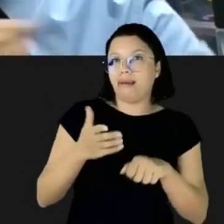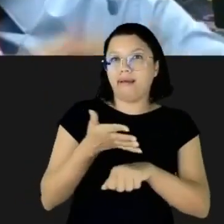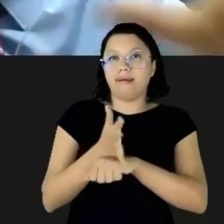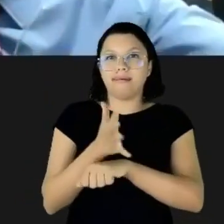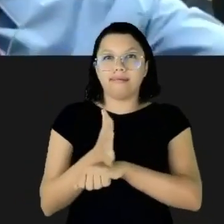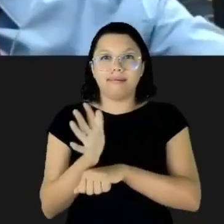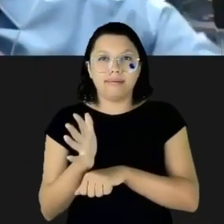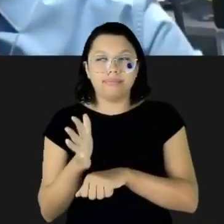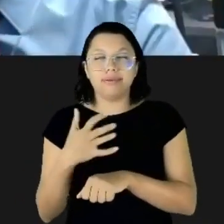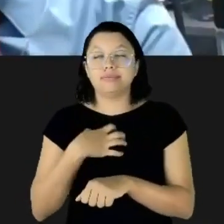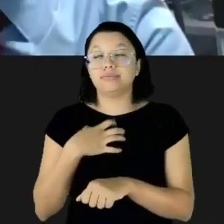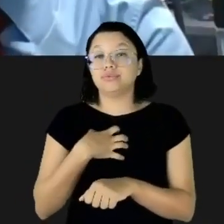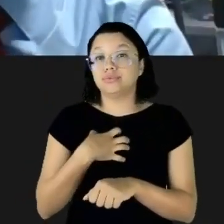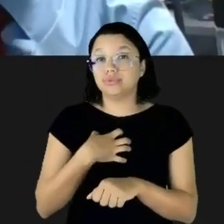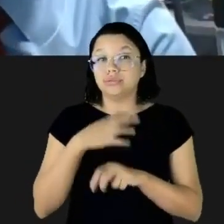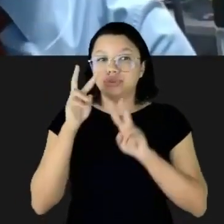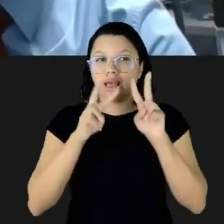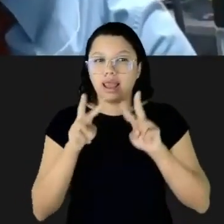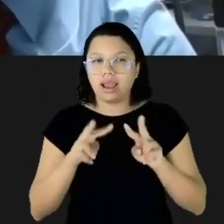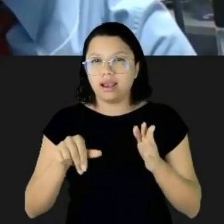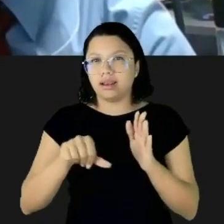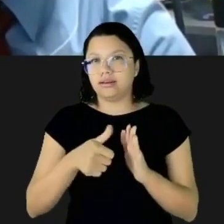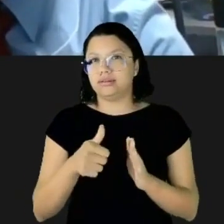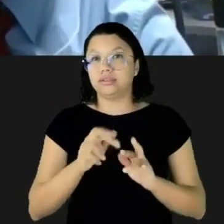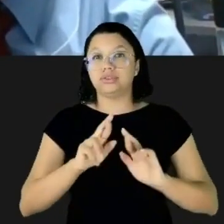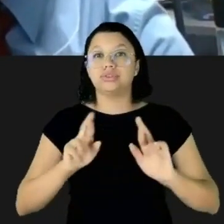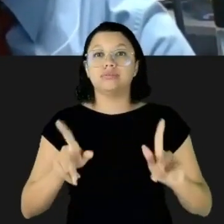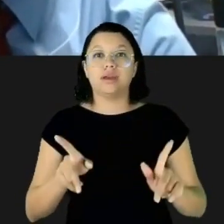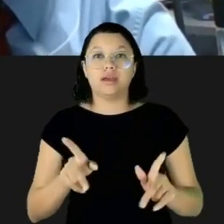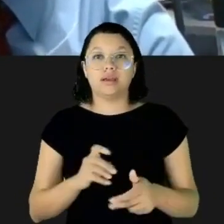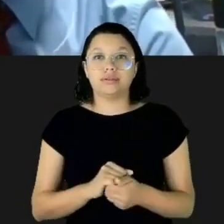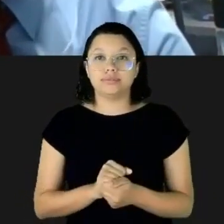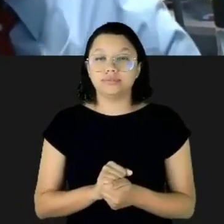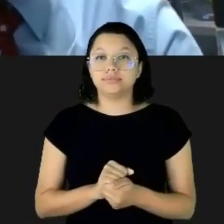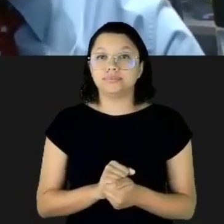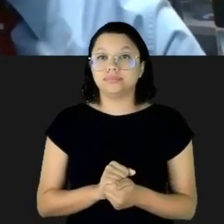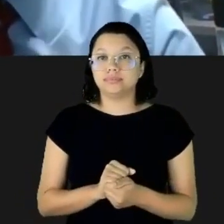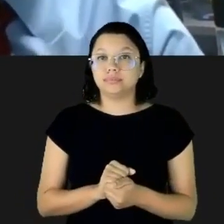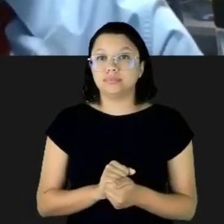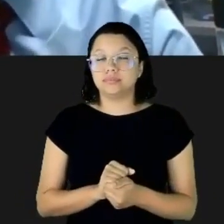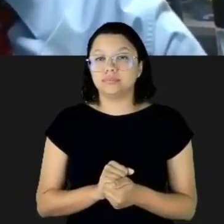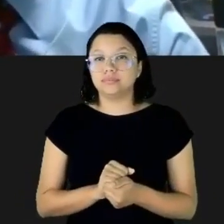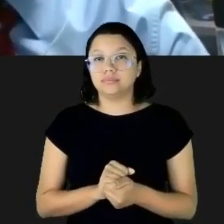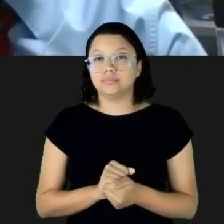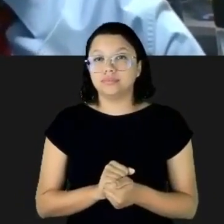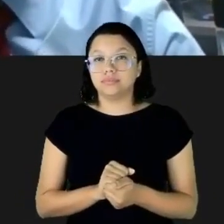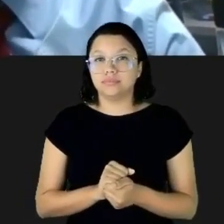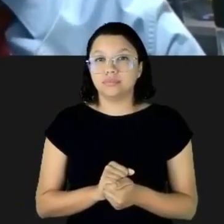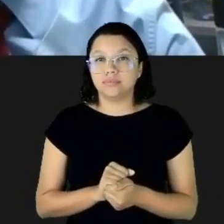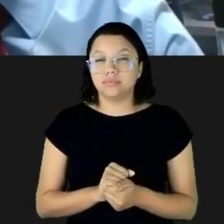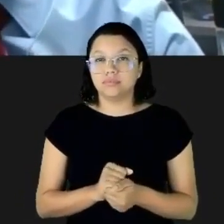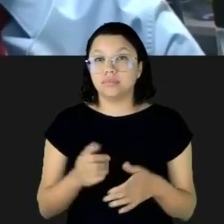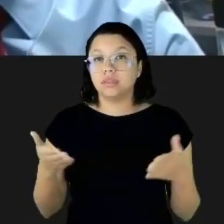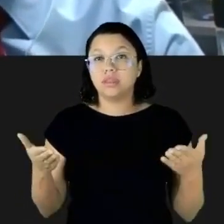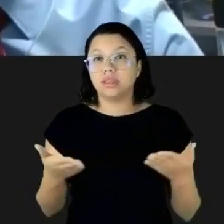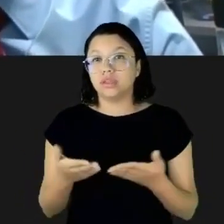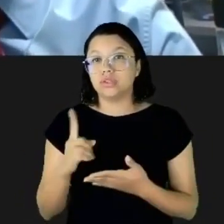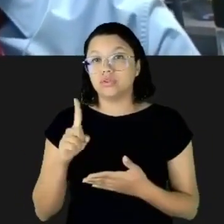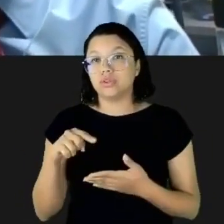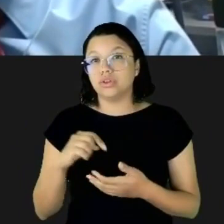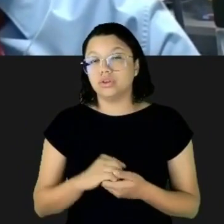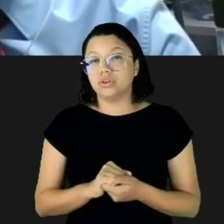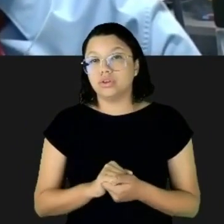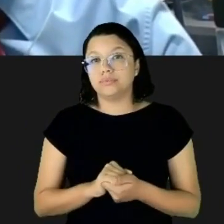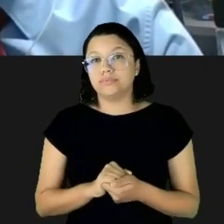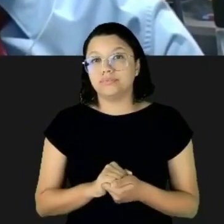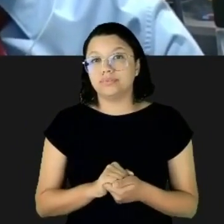uma forma de triagem diferente e e com que isso seja